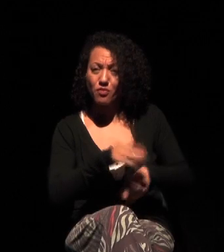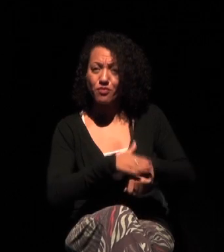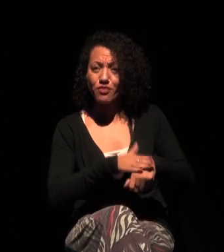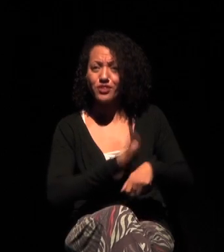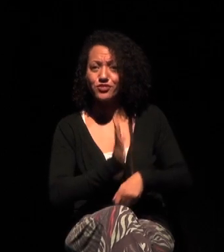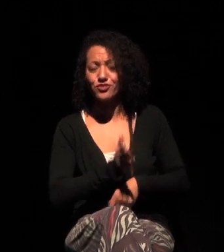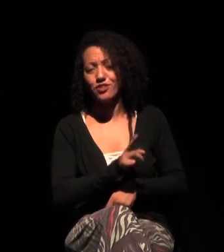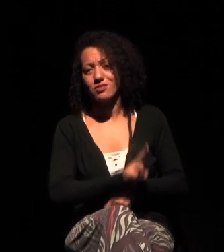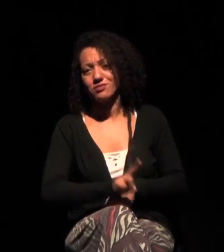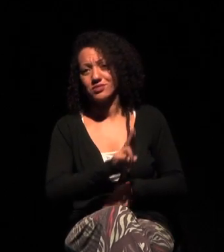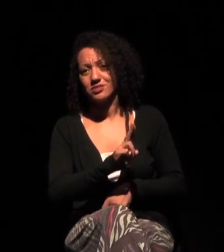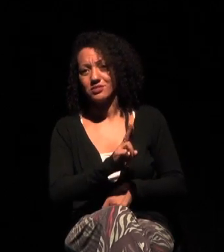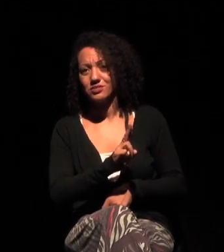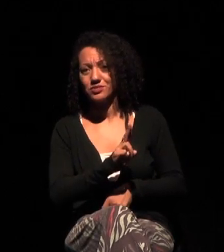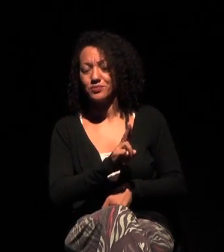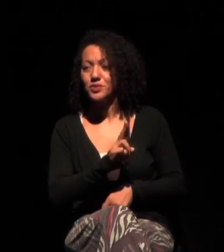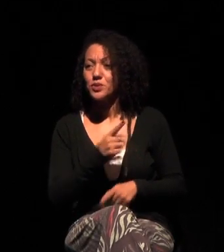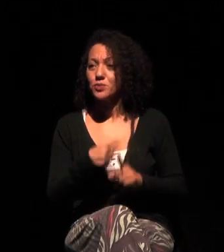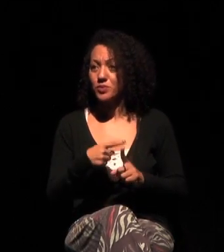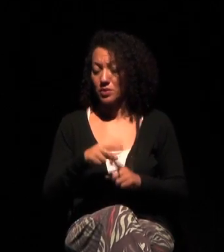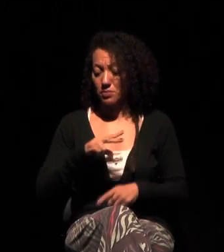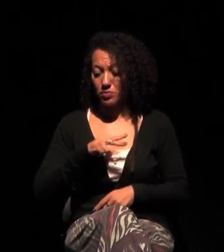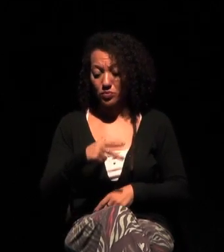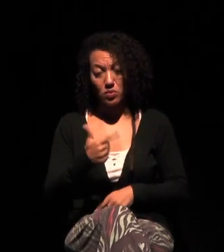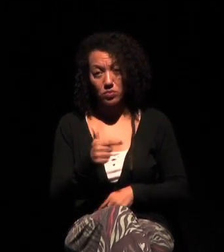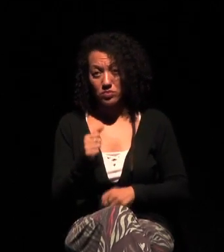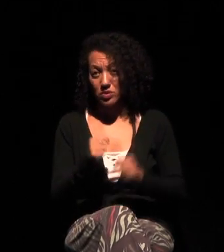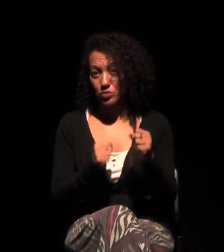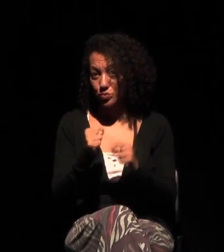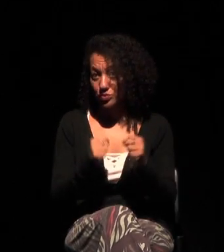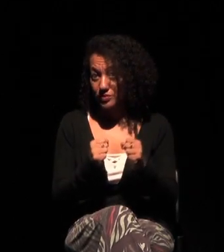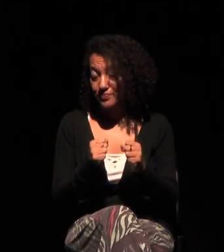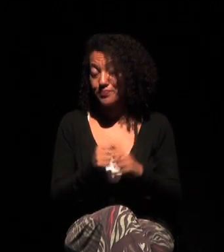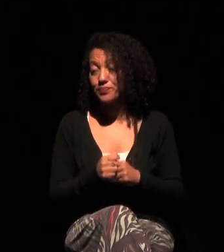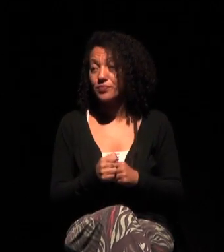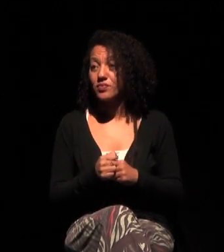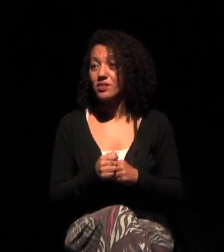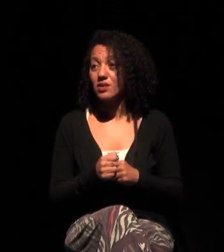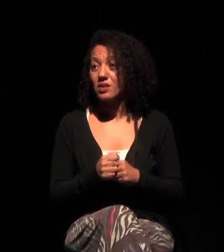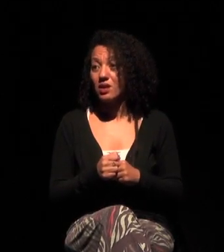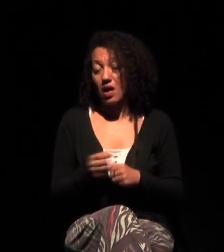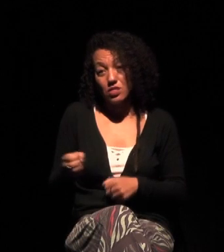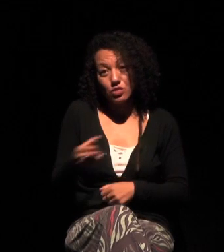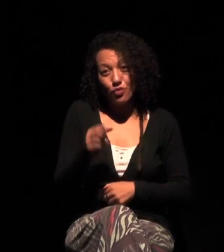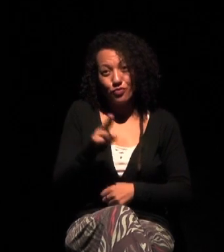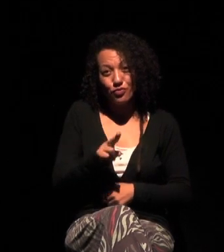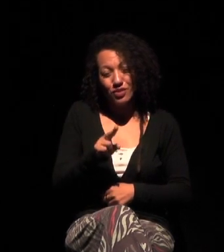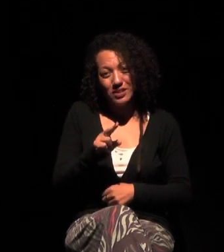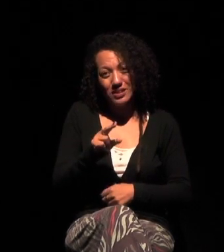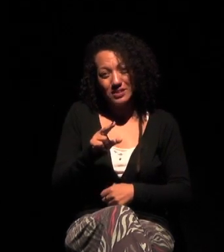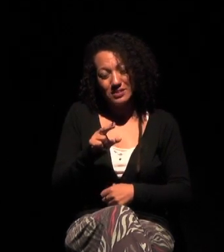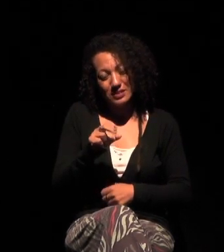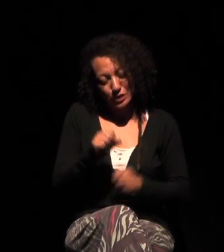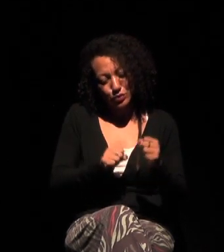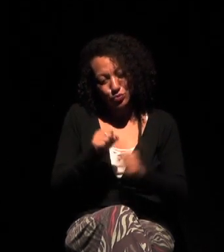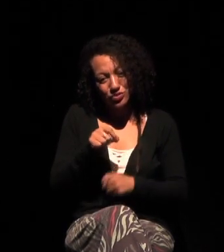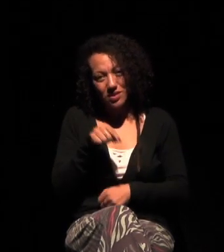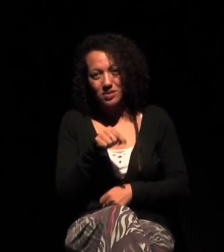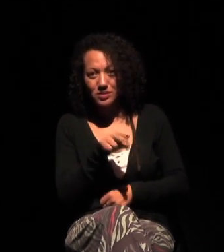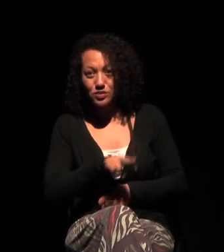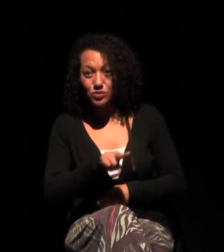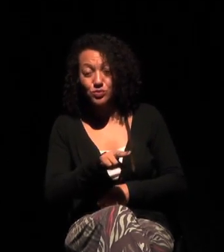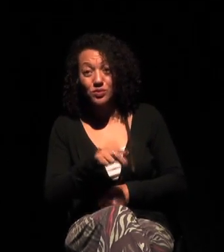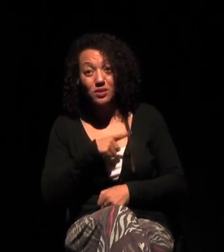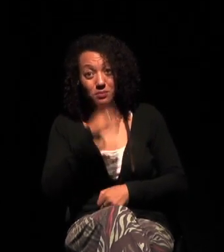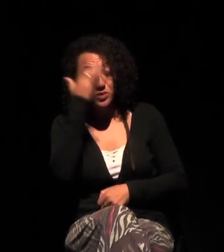uma premência ae portugal não tem indústria a nova indústria é essa é preciso entrar aí alguém está atento para